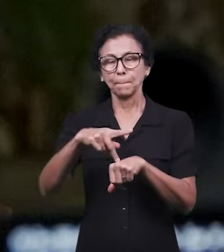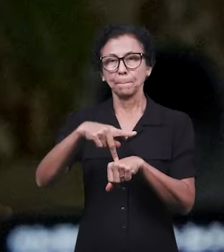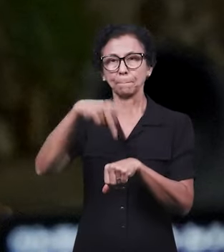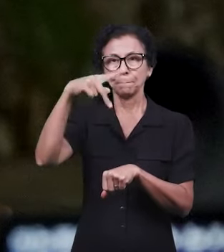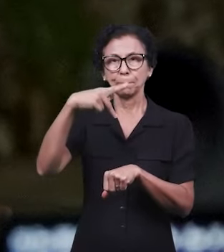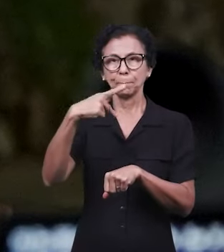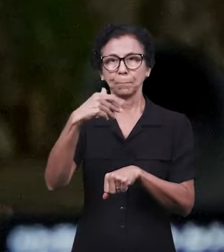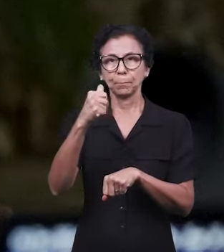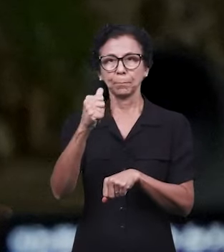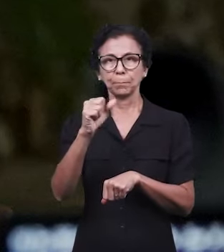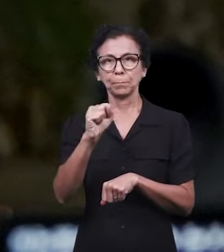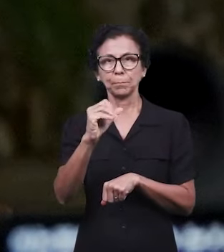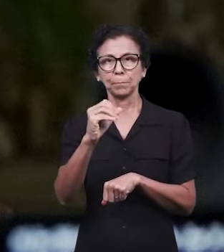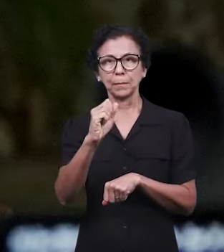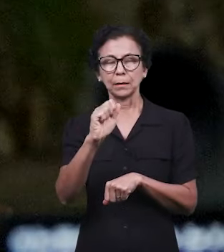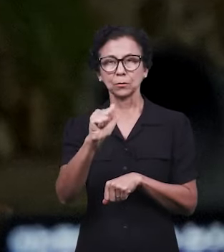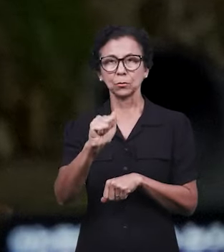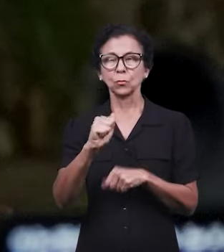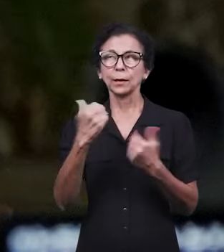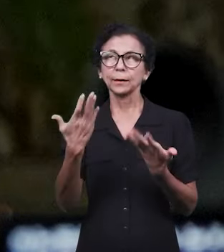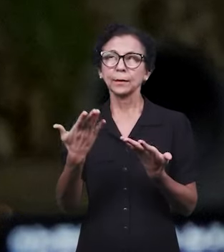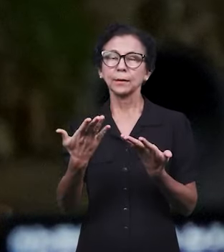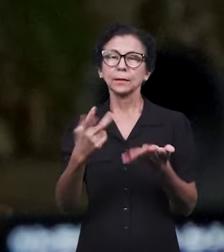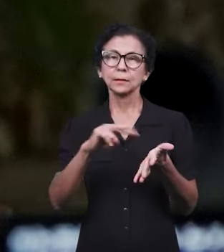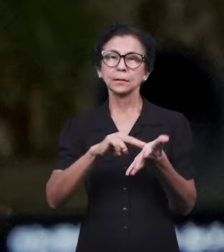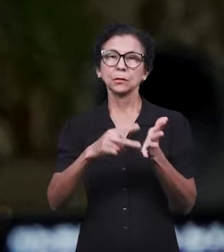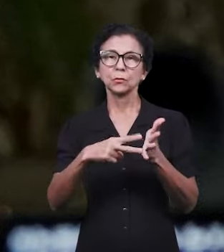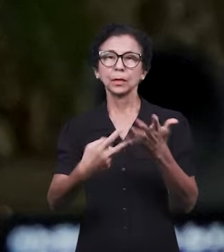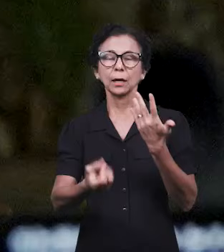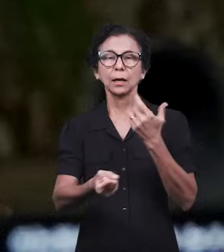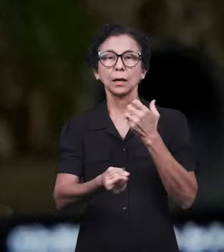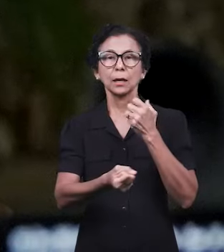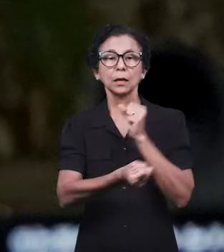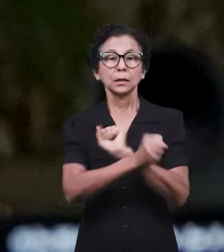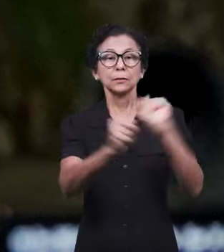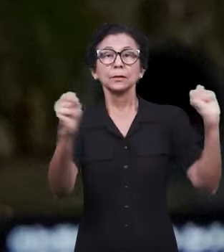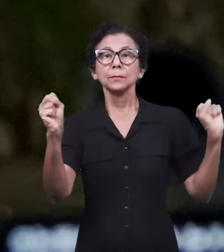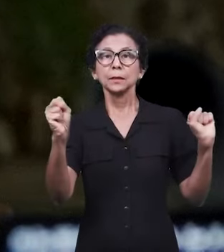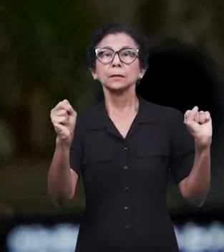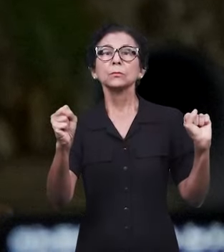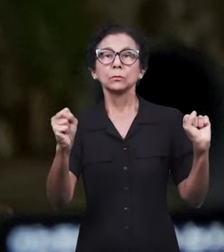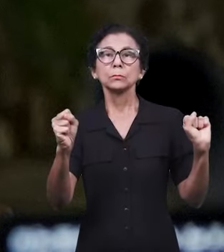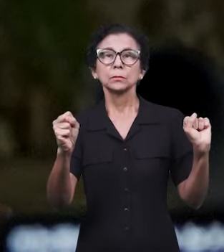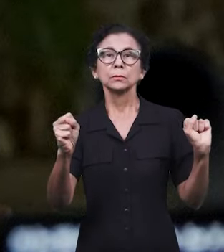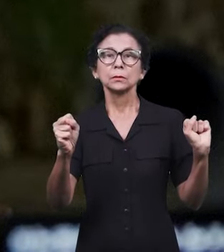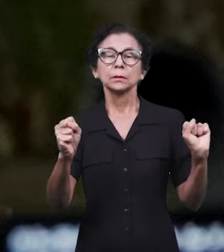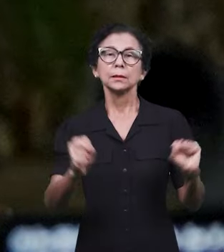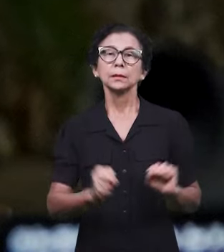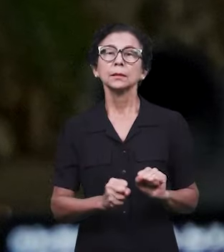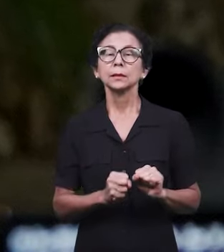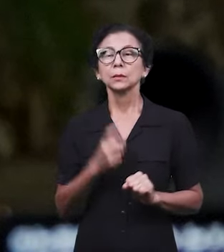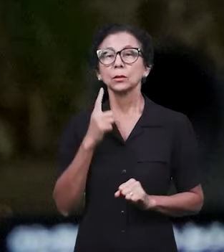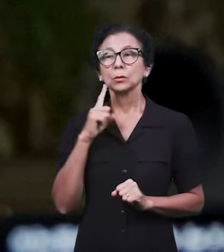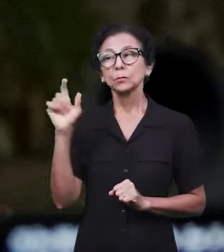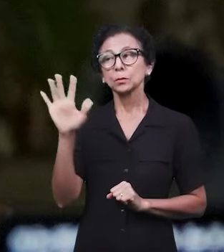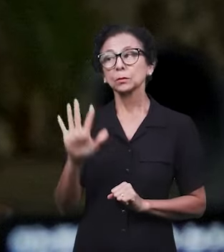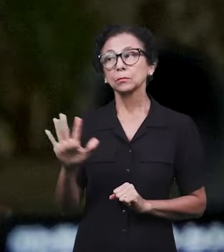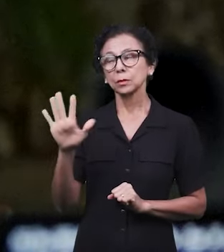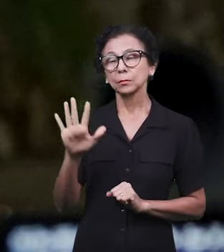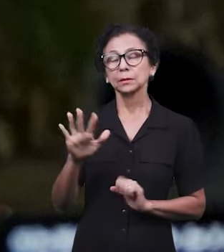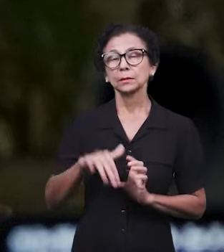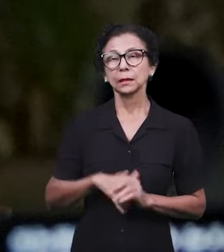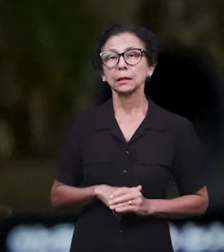Nós usamos muito as figuras, o espaçamento entre linhas, entre palavras, o tipo